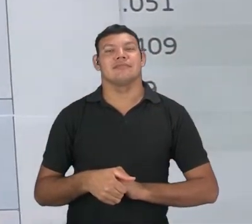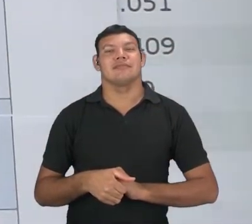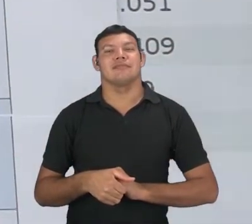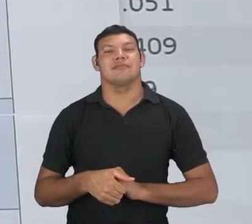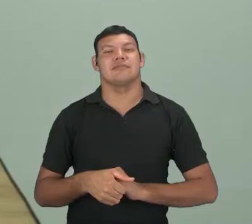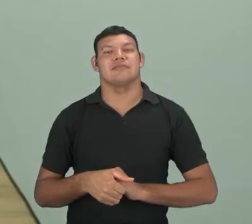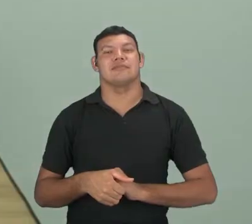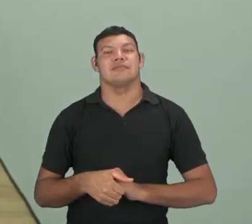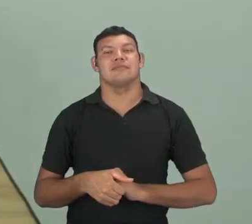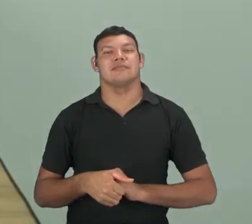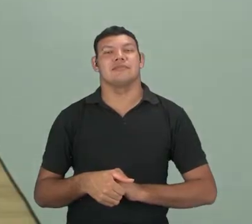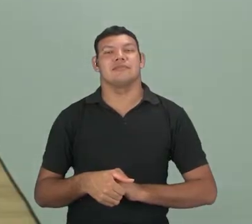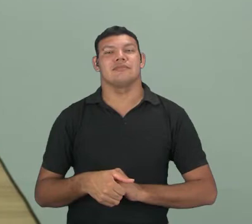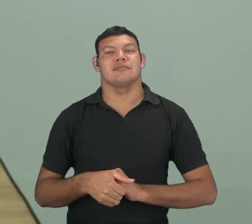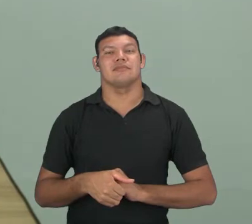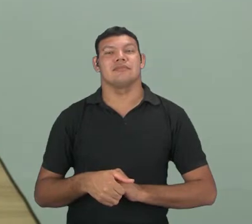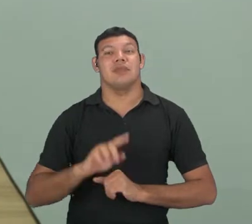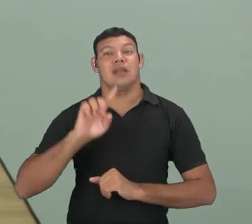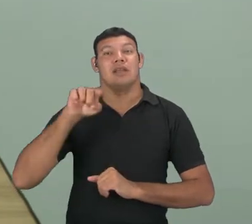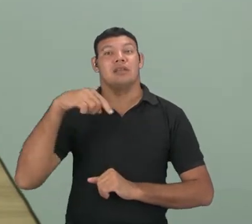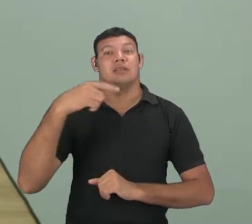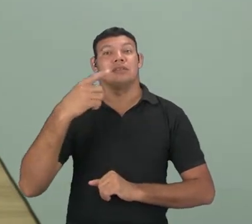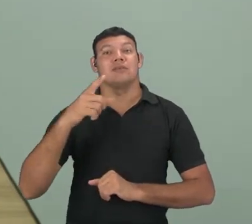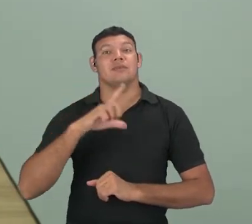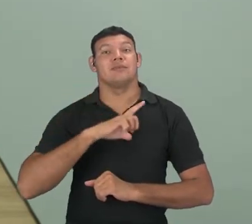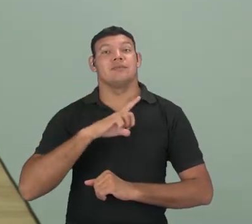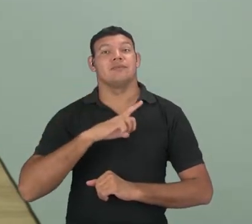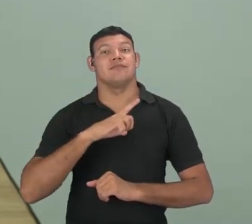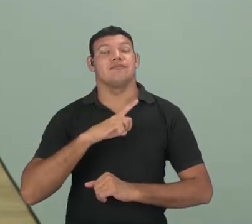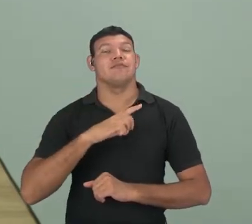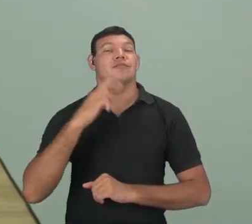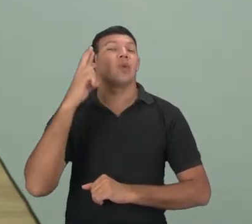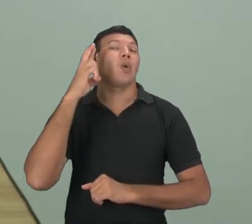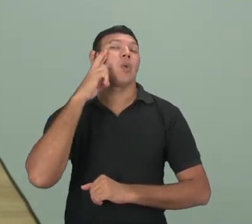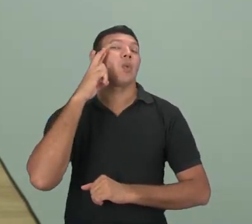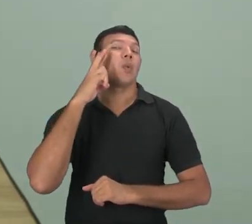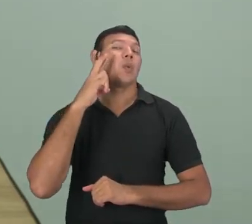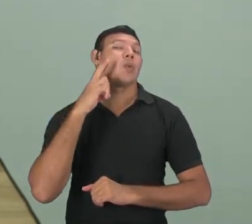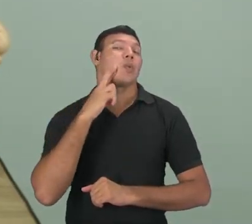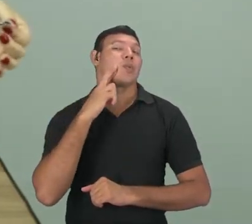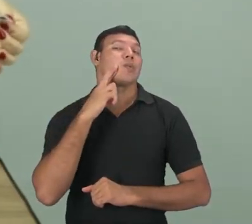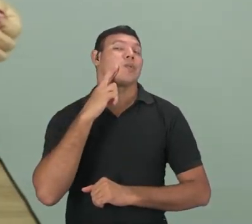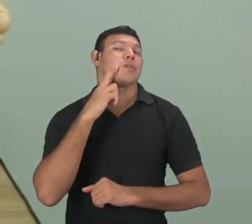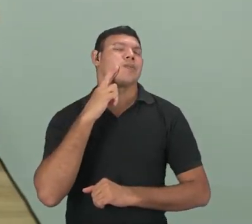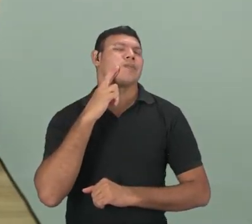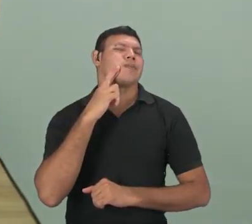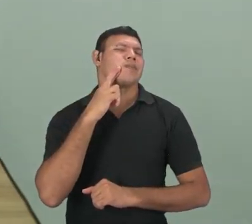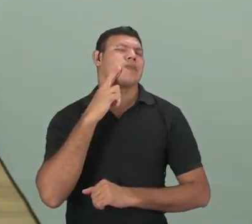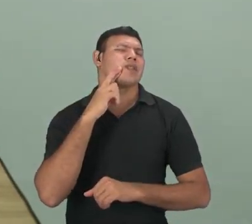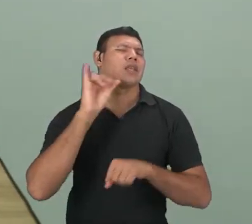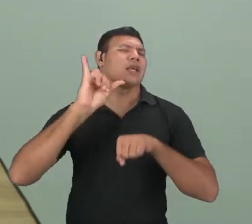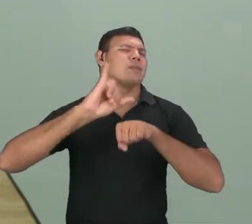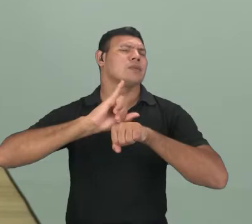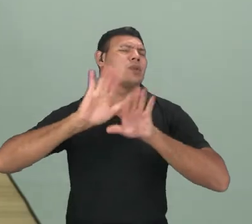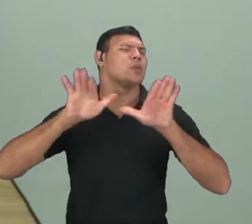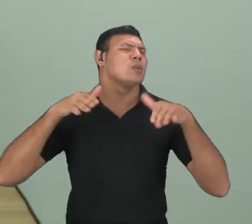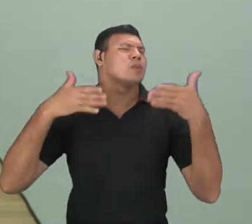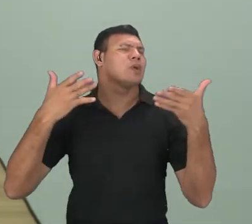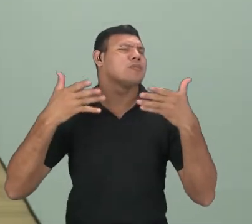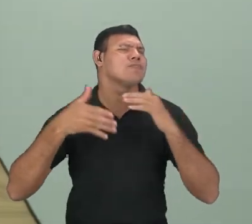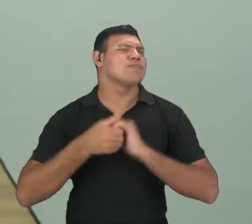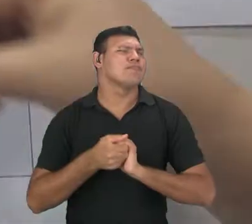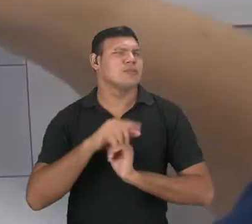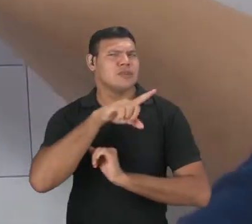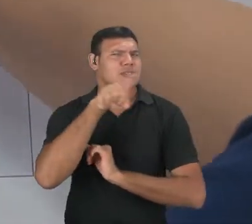Belém, né? Do Pará. Depois nós temos Rondônia, né? Qual é mesmo a capital de